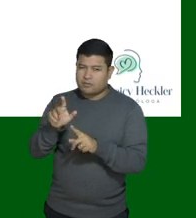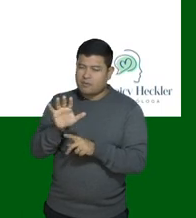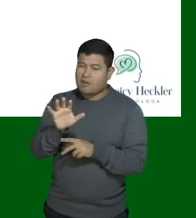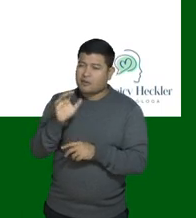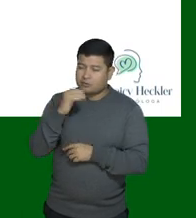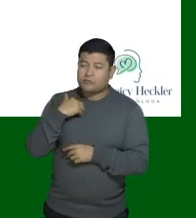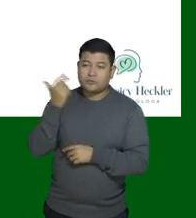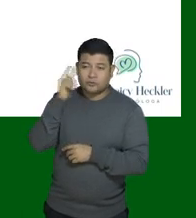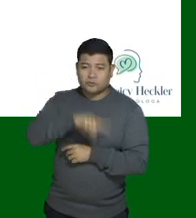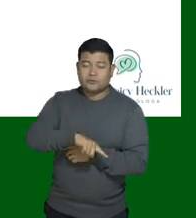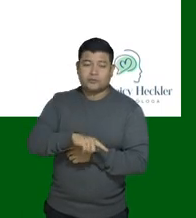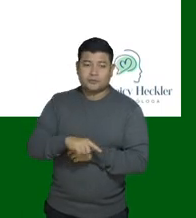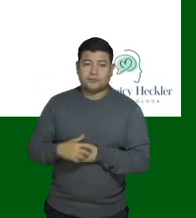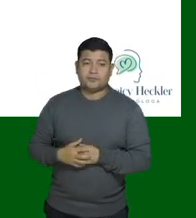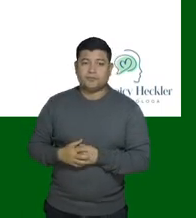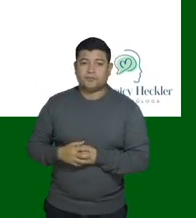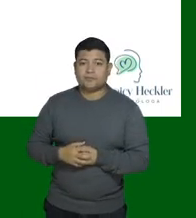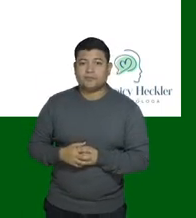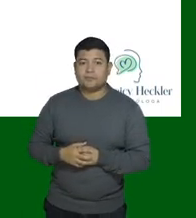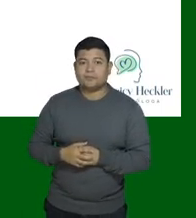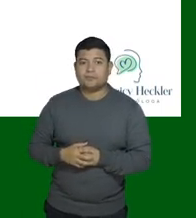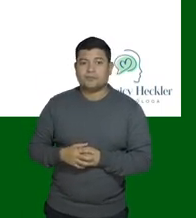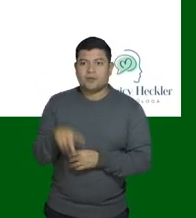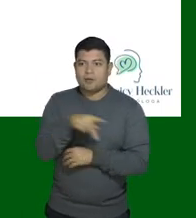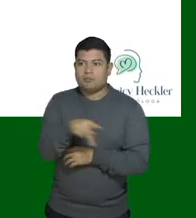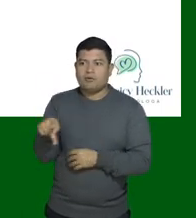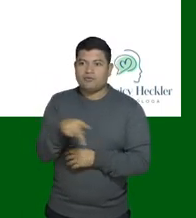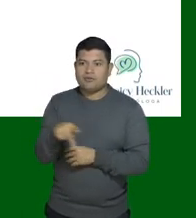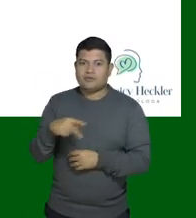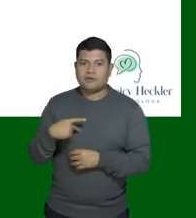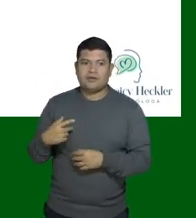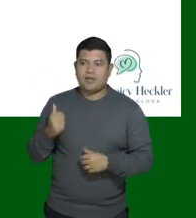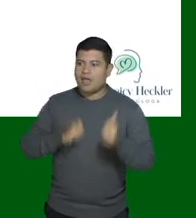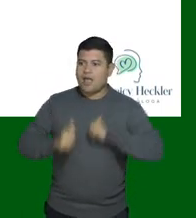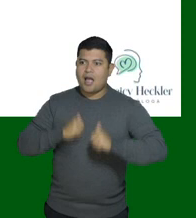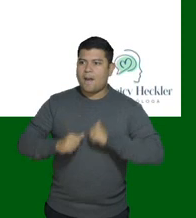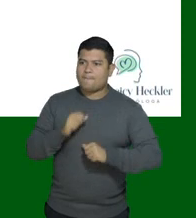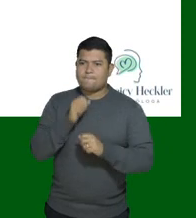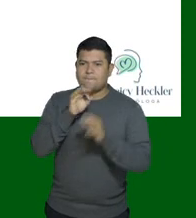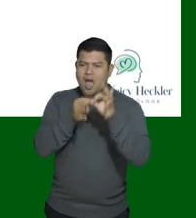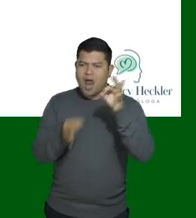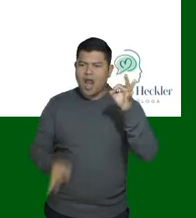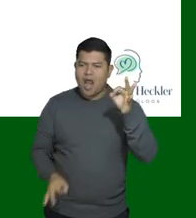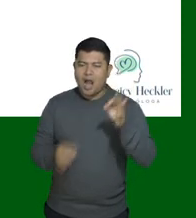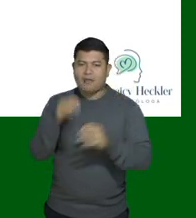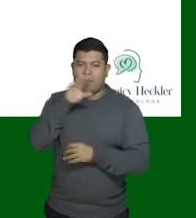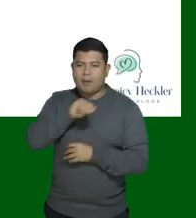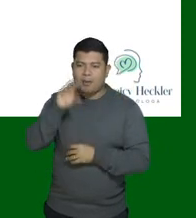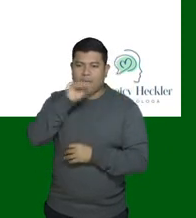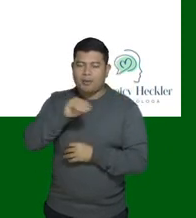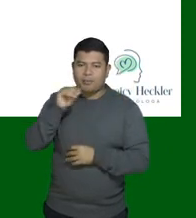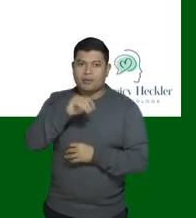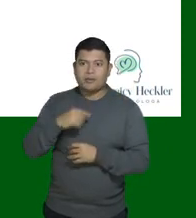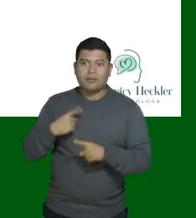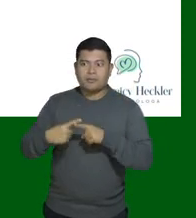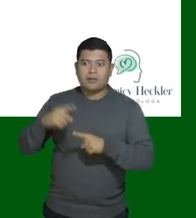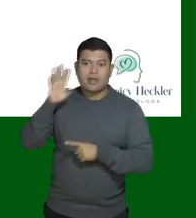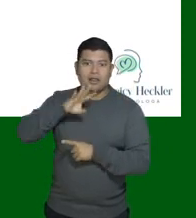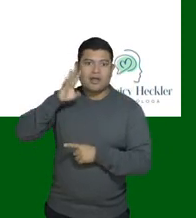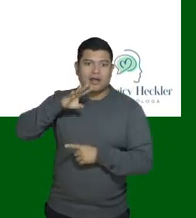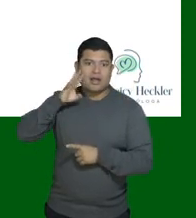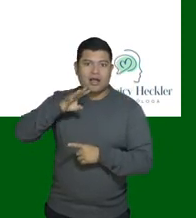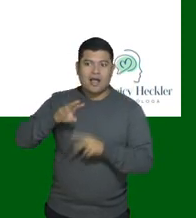entender? Aquela hora que o professor se empolga explicando e vai. Porque está tão legal, o conteúdo é tão